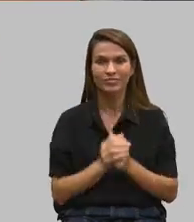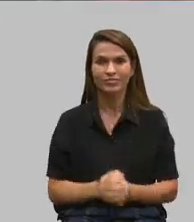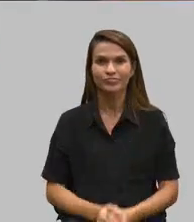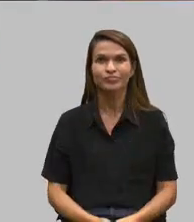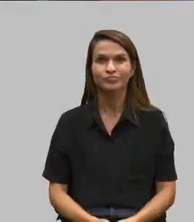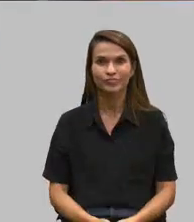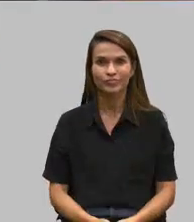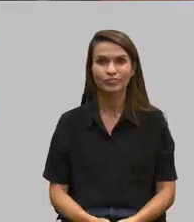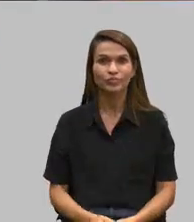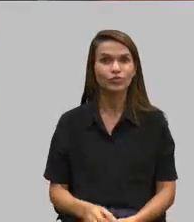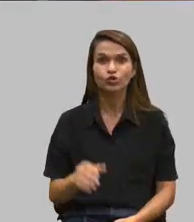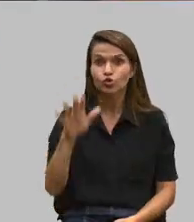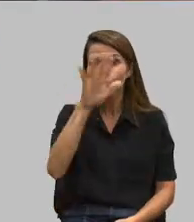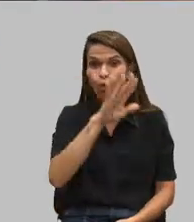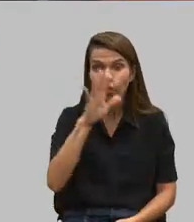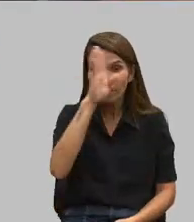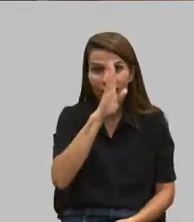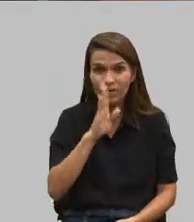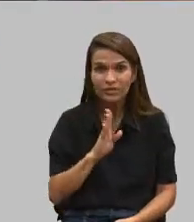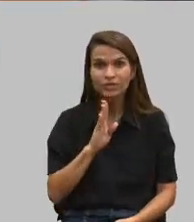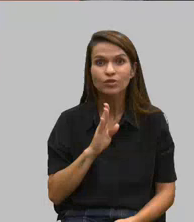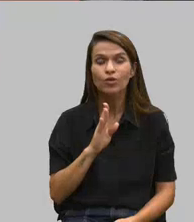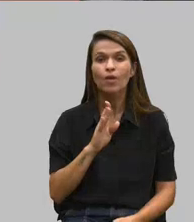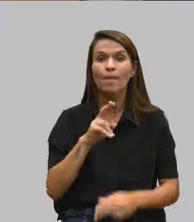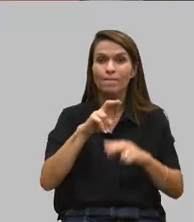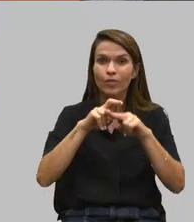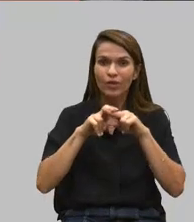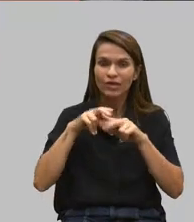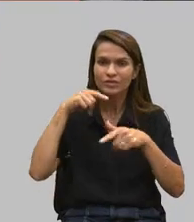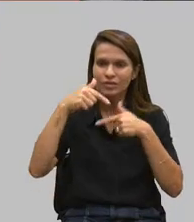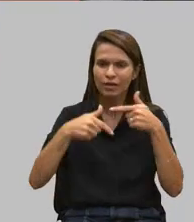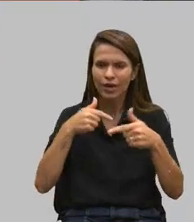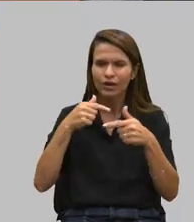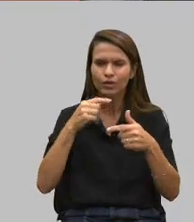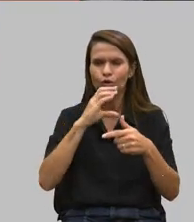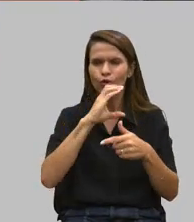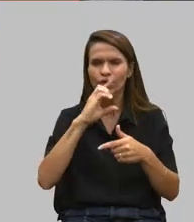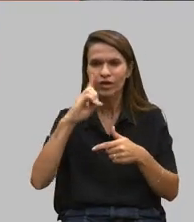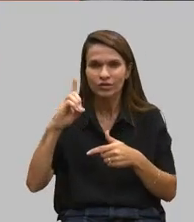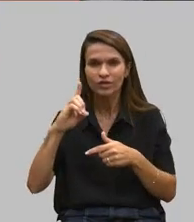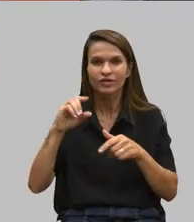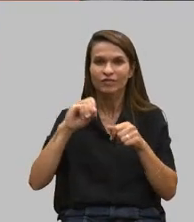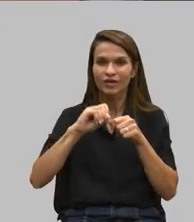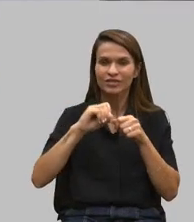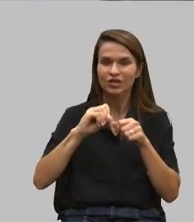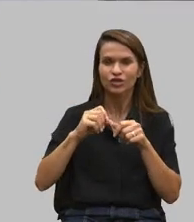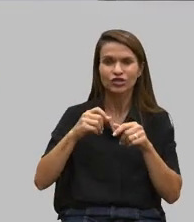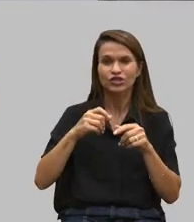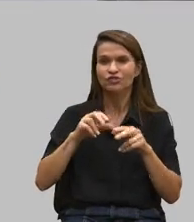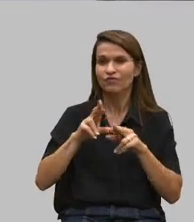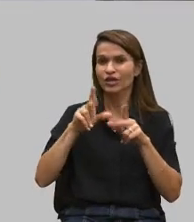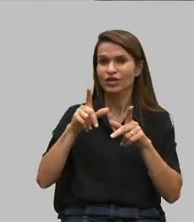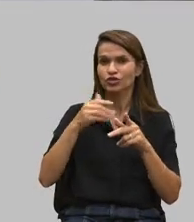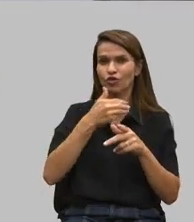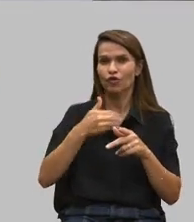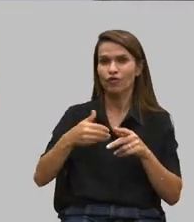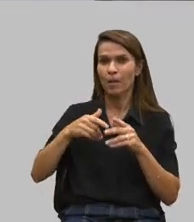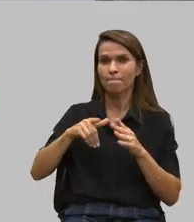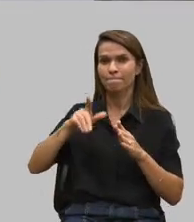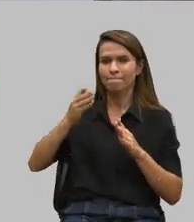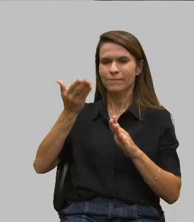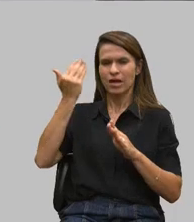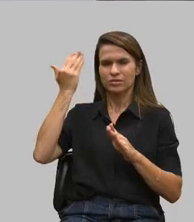do Brasil isso é graças ao trabalho que o governador vem fazendo diferente do governo passado que se dizia